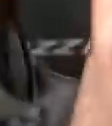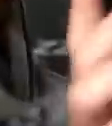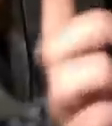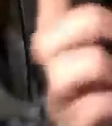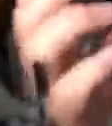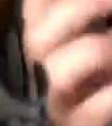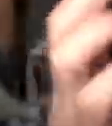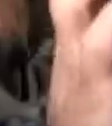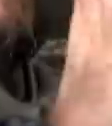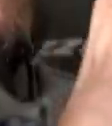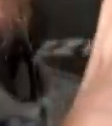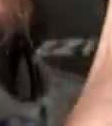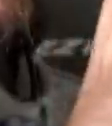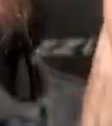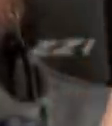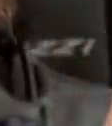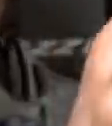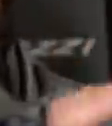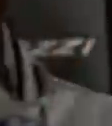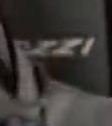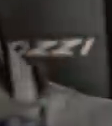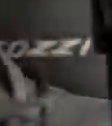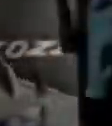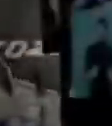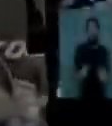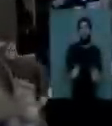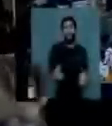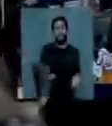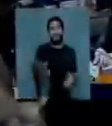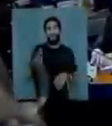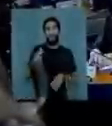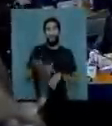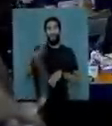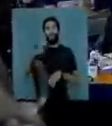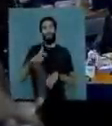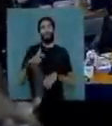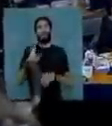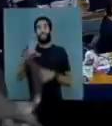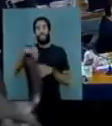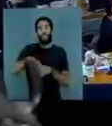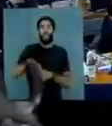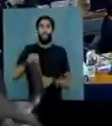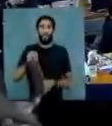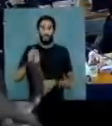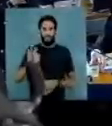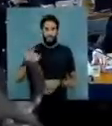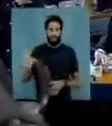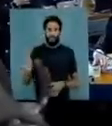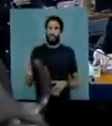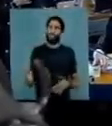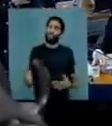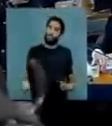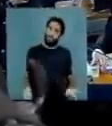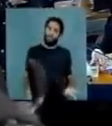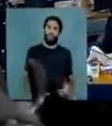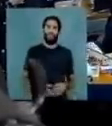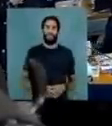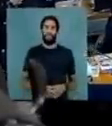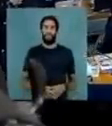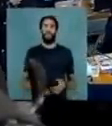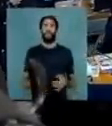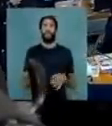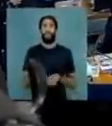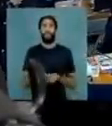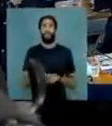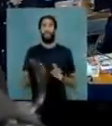vazio só só para dizer o medo da investigação do Supremo Tribunal Federal isso posso presente a